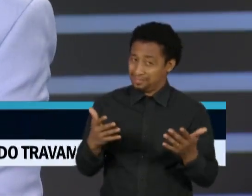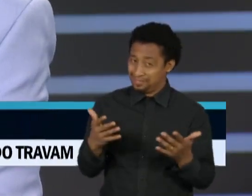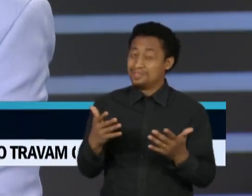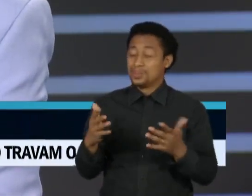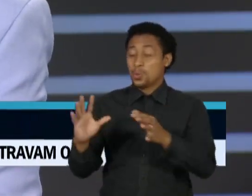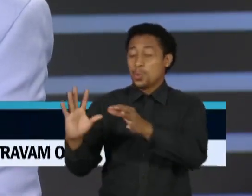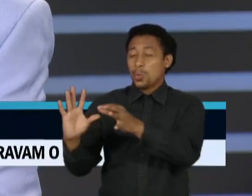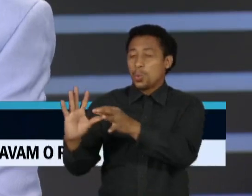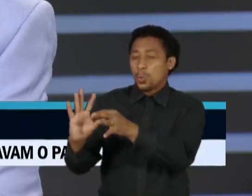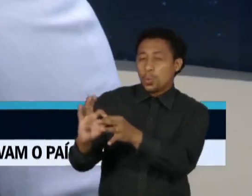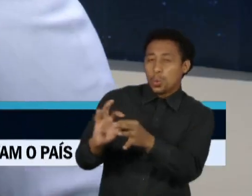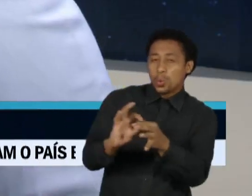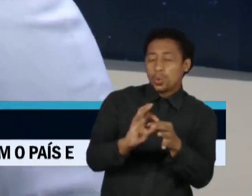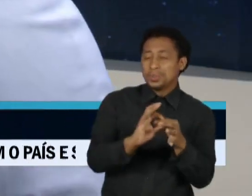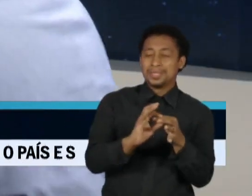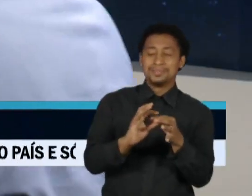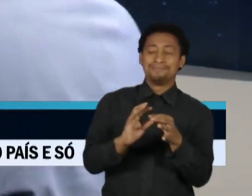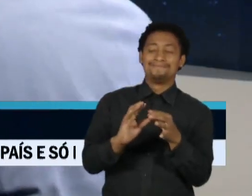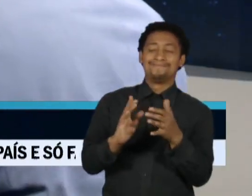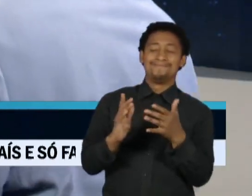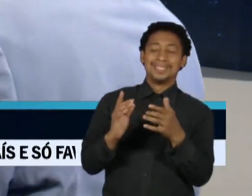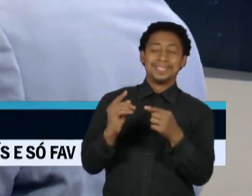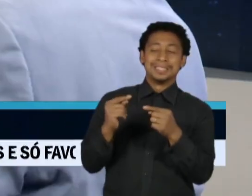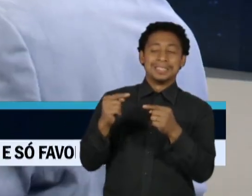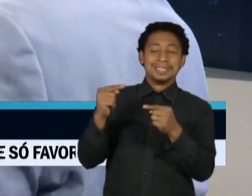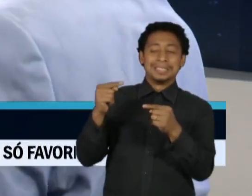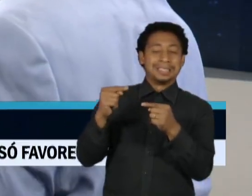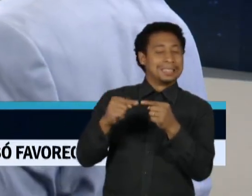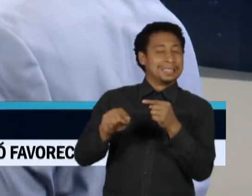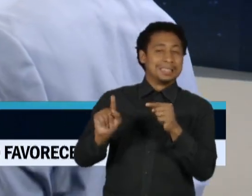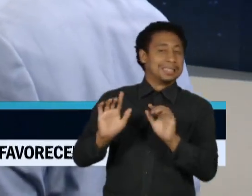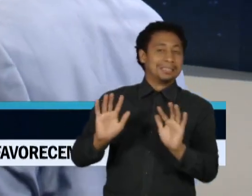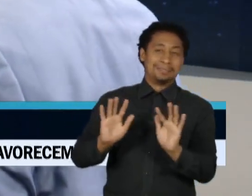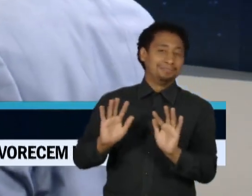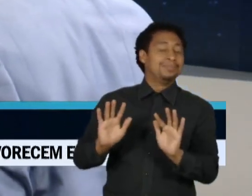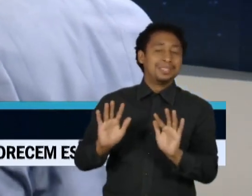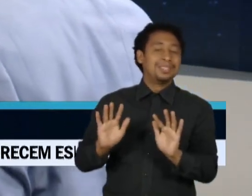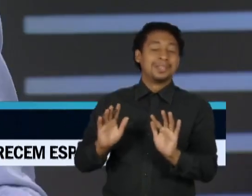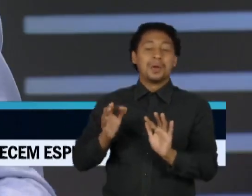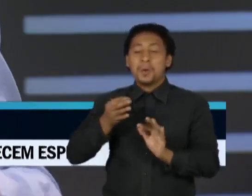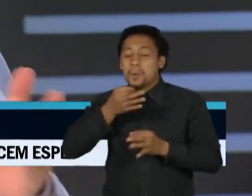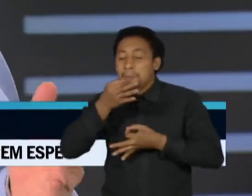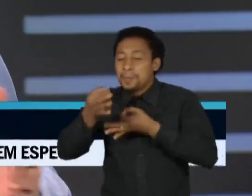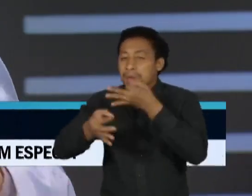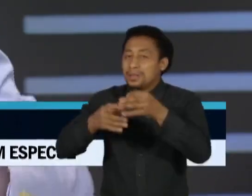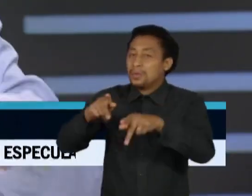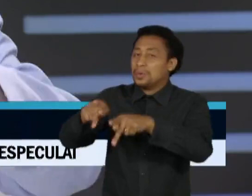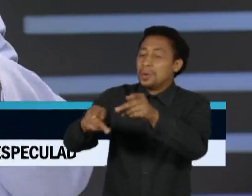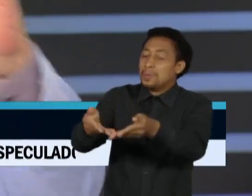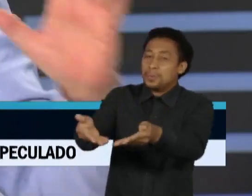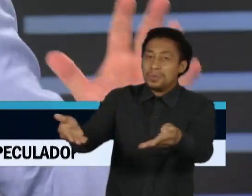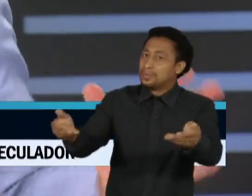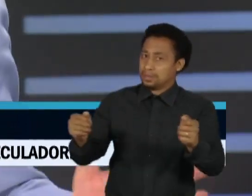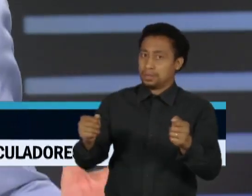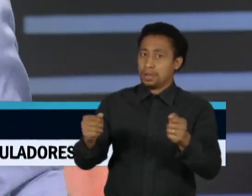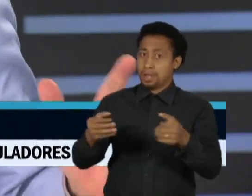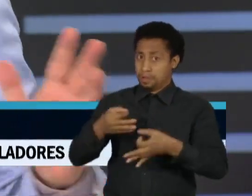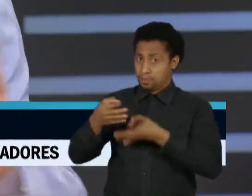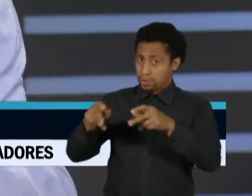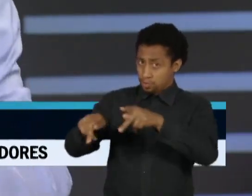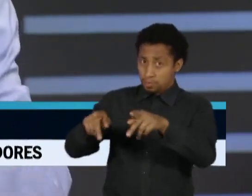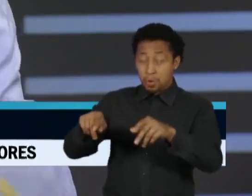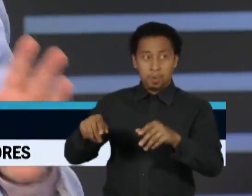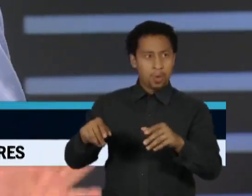contexto que não corresponde, a meu ver, o debate público. Não me parece que o debate público está assim